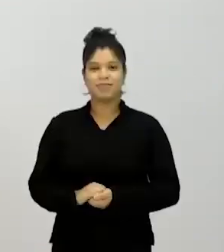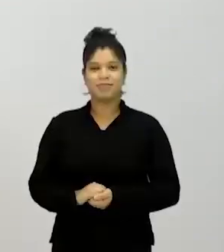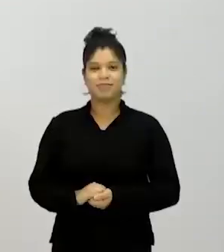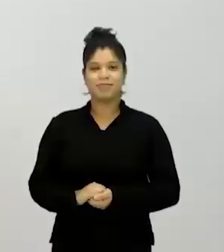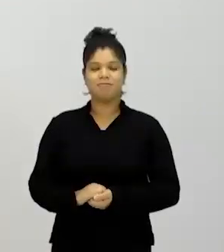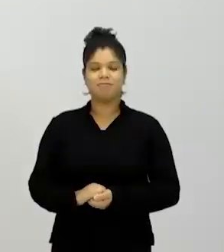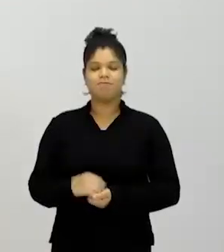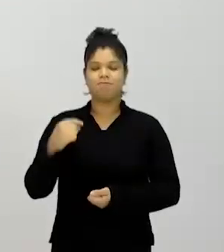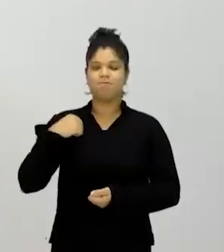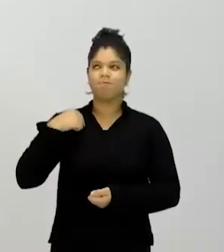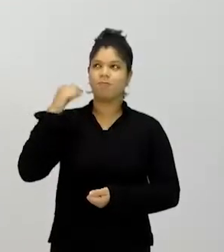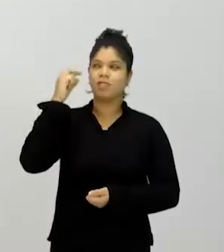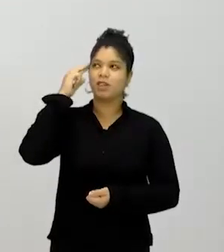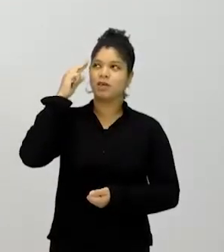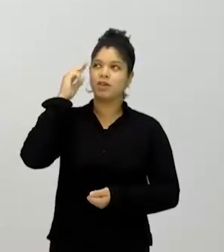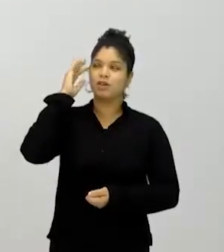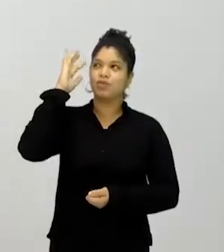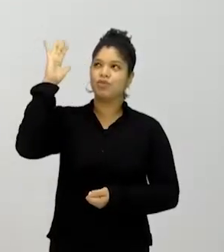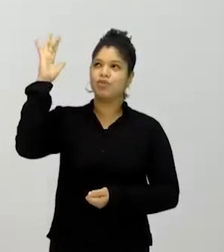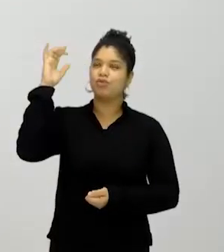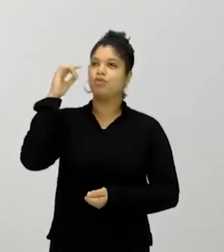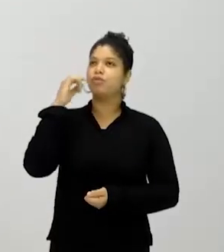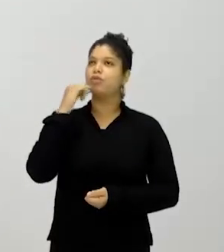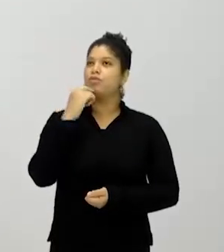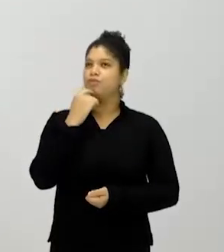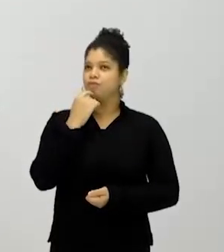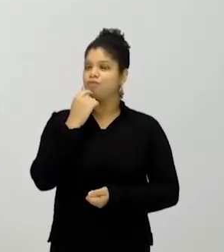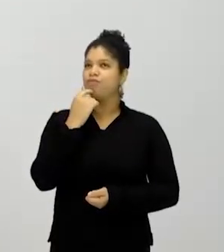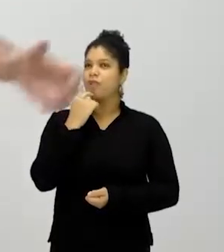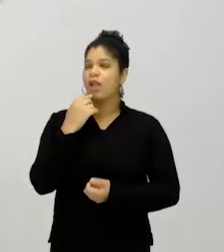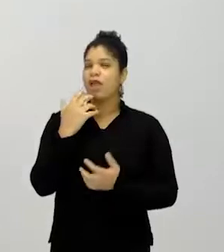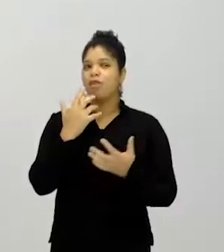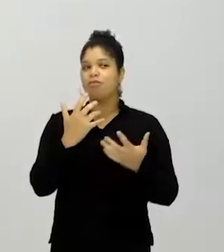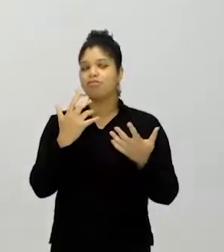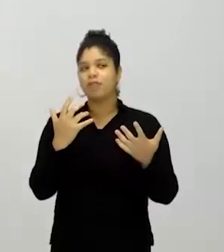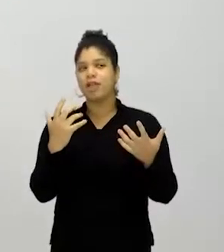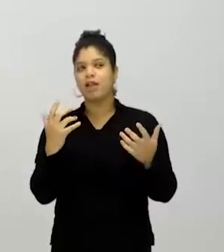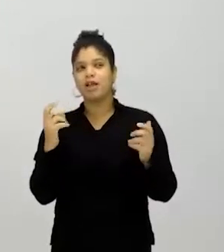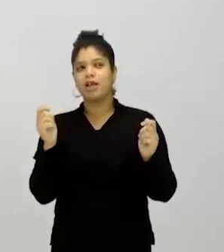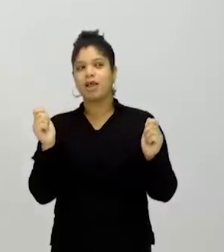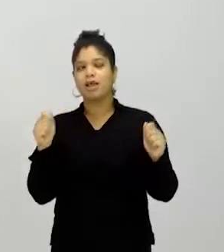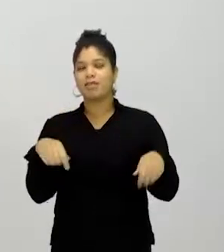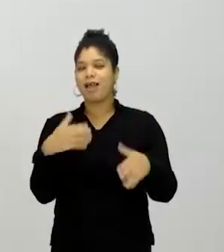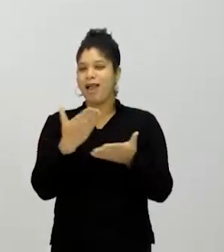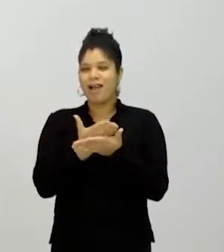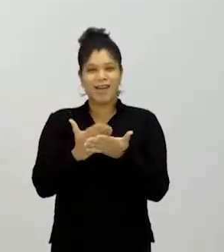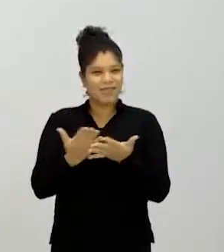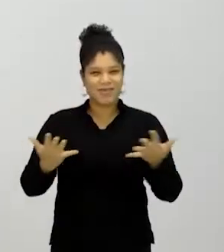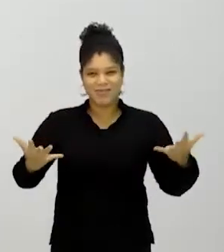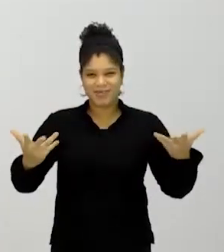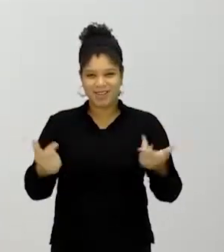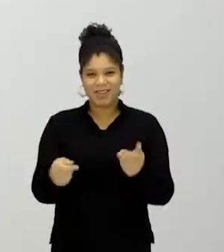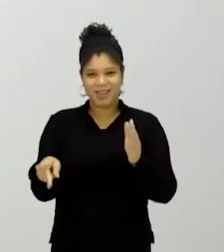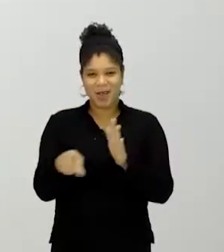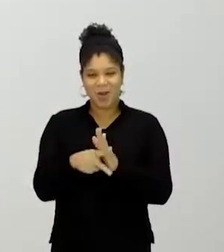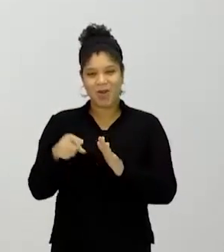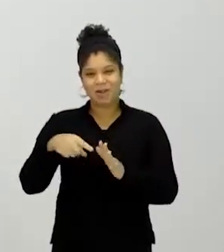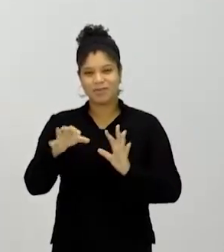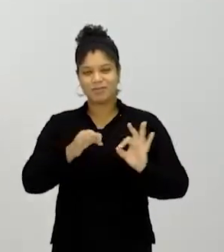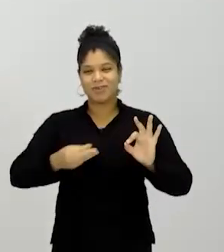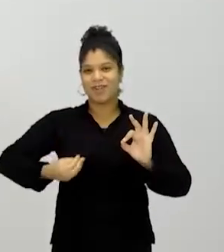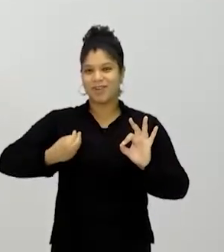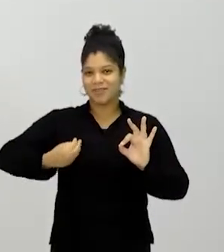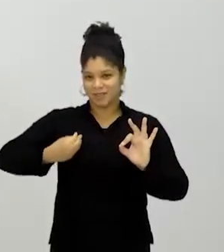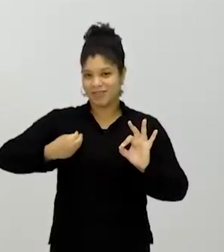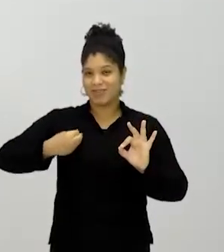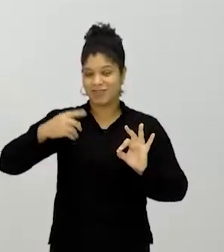Eu tenho um sonho. Eu tenho um sonho de que possamos ter uma excelente aula de projeto de vida.